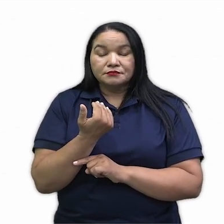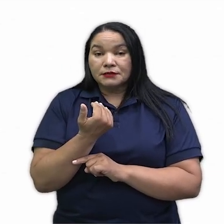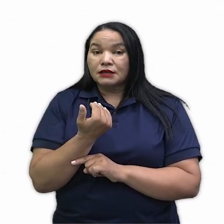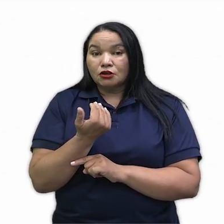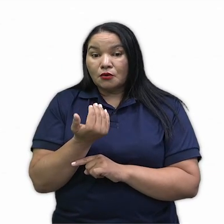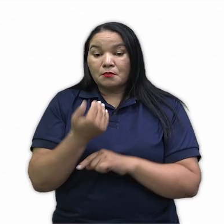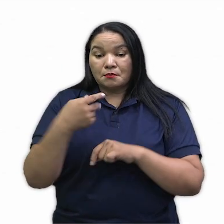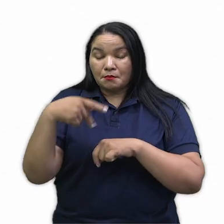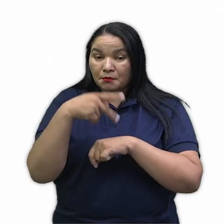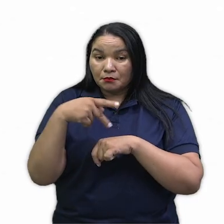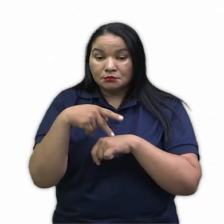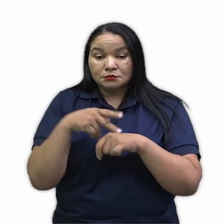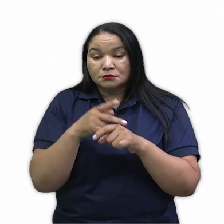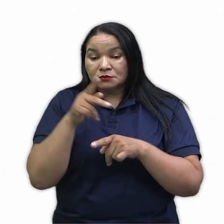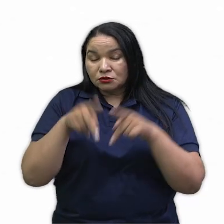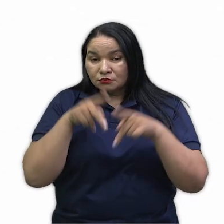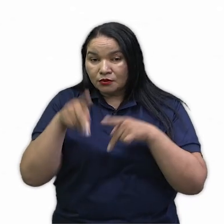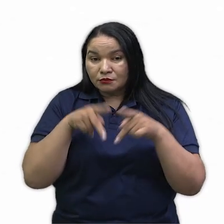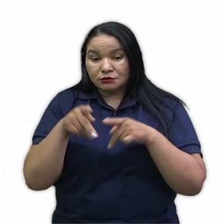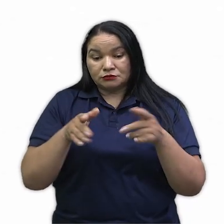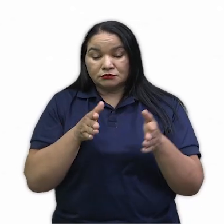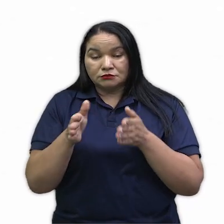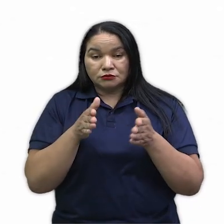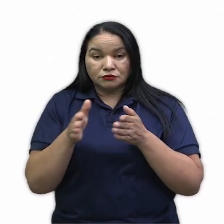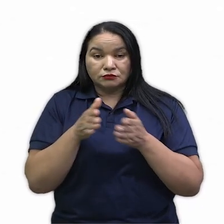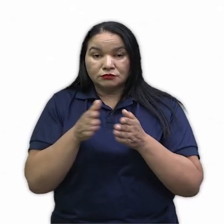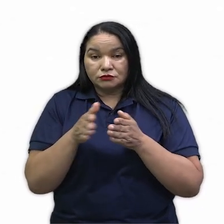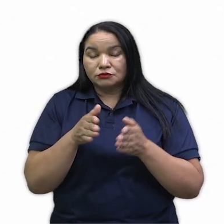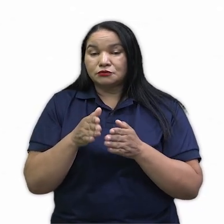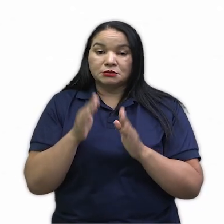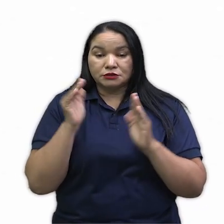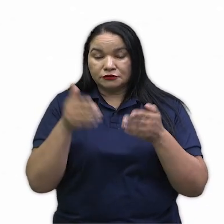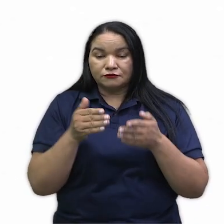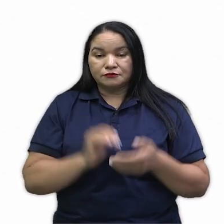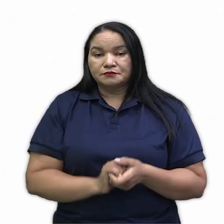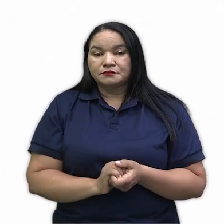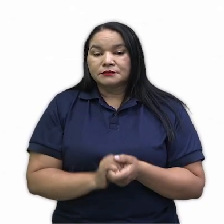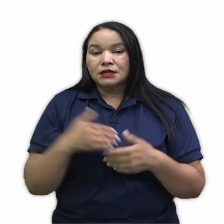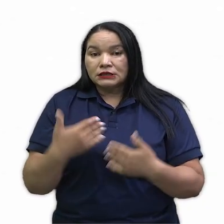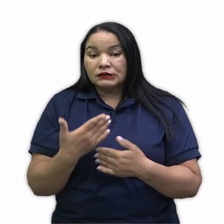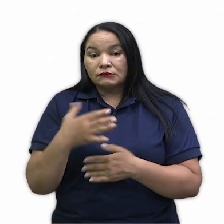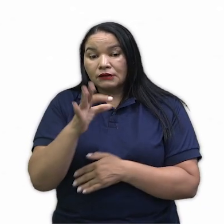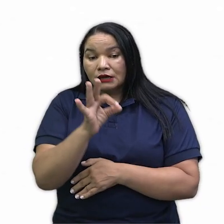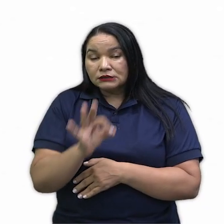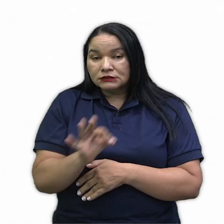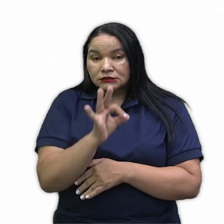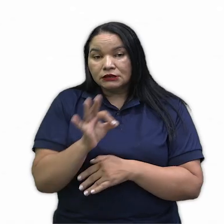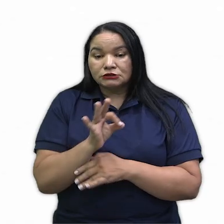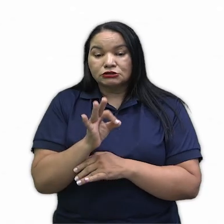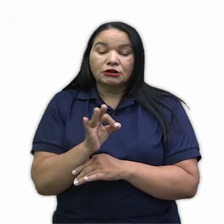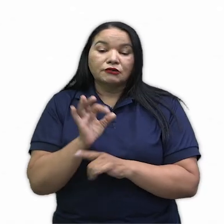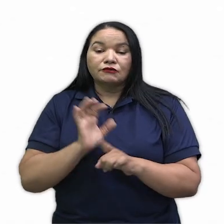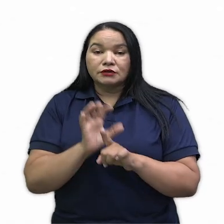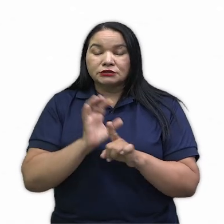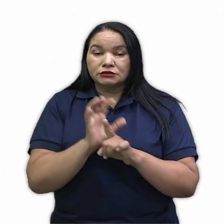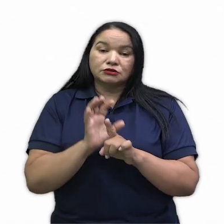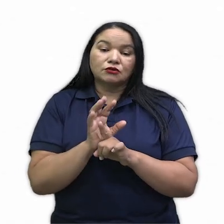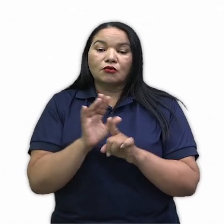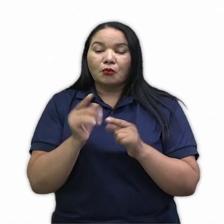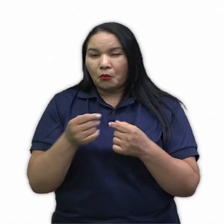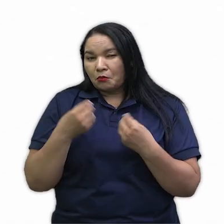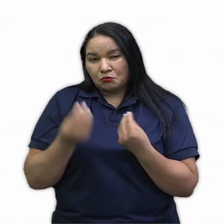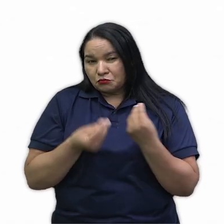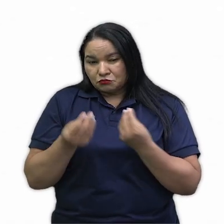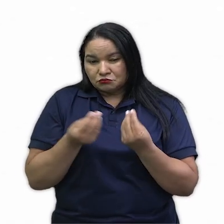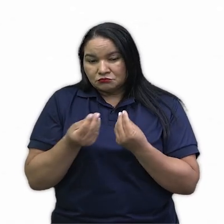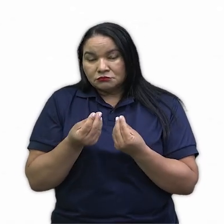a óbito, né, em uma população também durante intervalo específico. Essa taxa, gente, ela acaba sendo influenciada